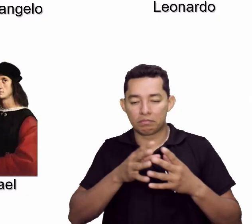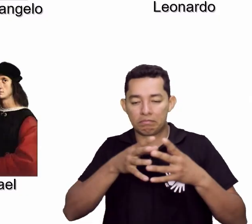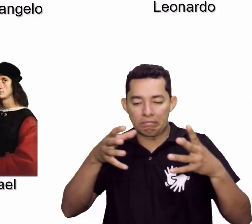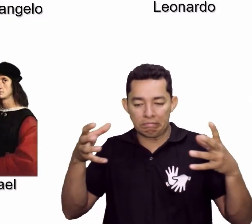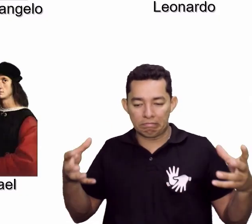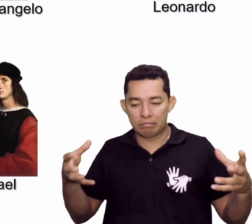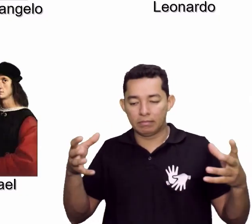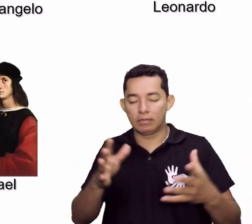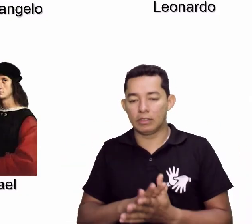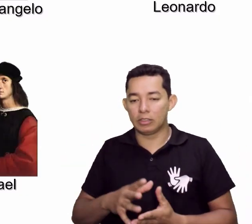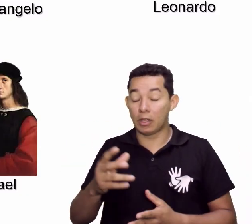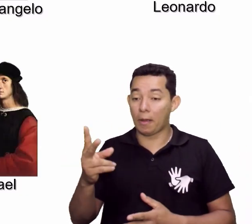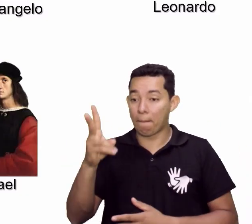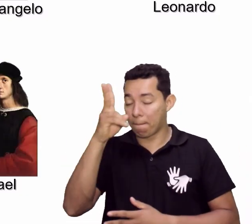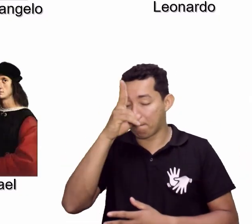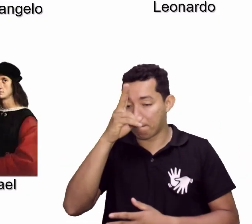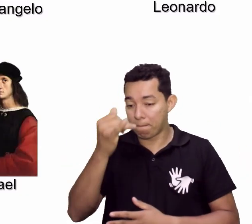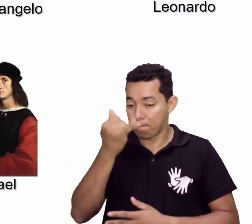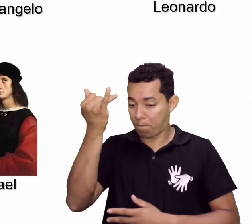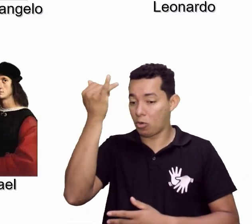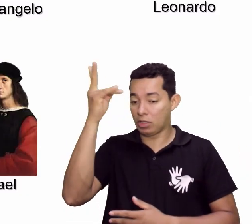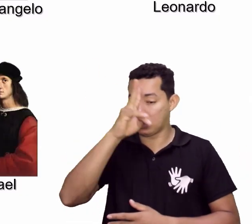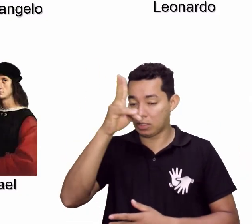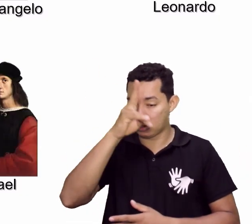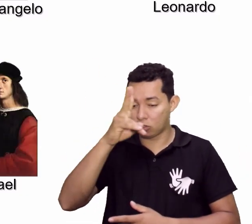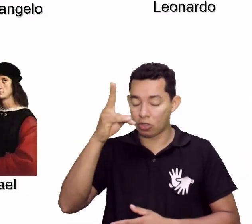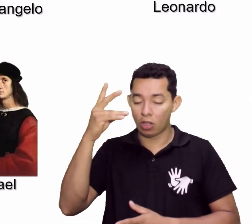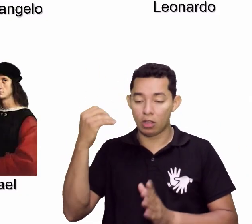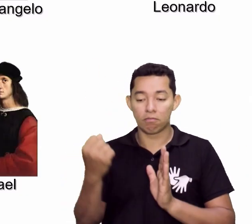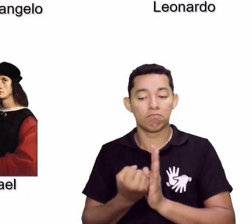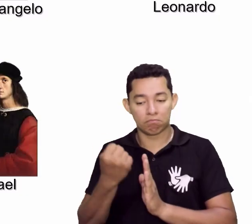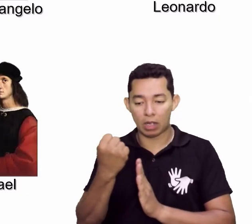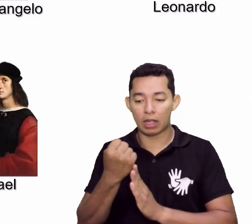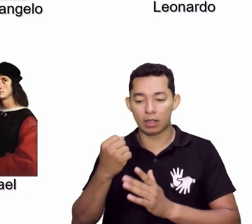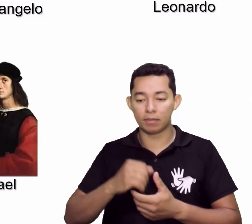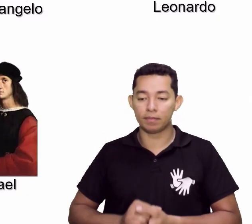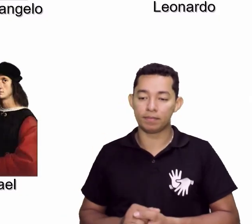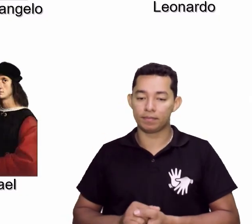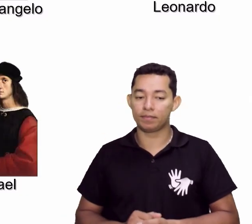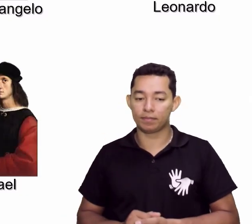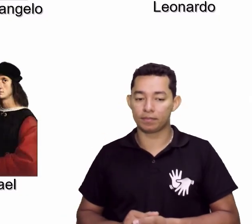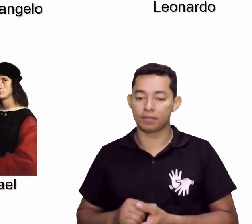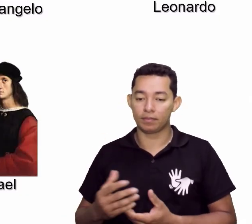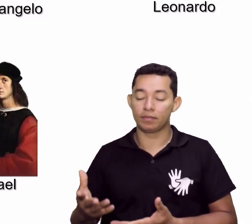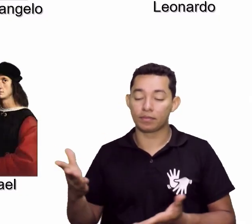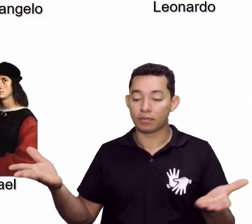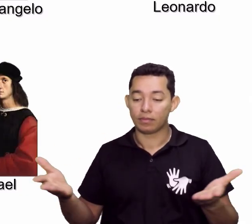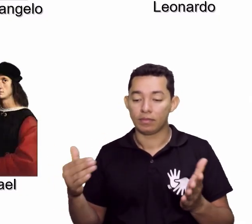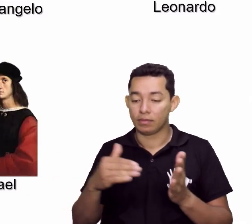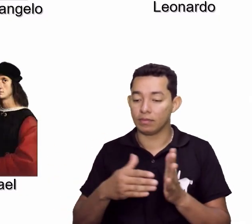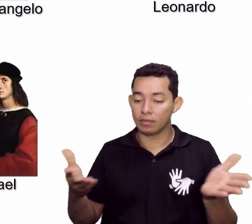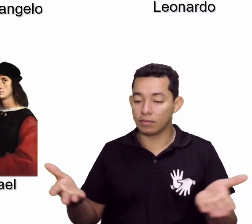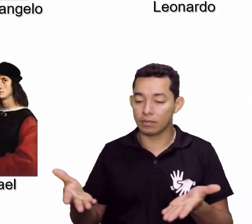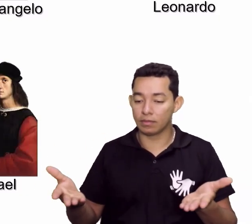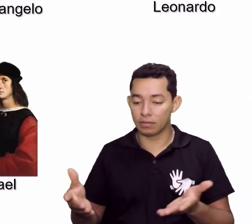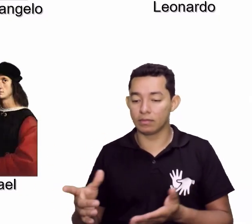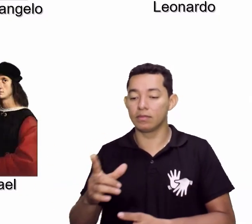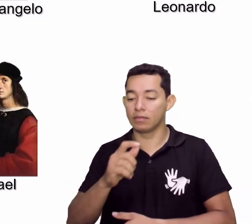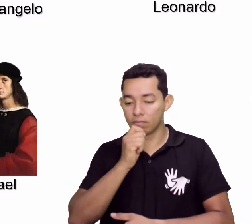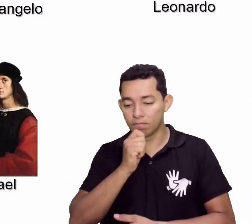monumentais, baseadas em eventos bíblicos e mitológicos. Na Idade Moderna, ela continuou a